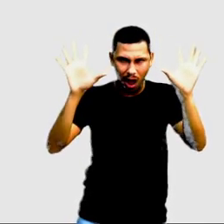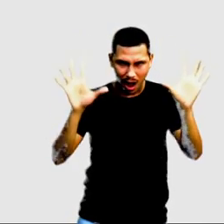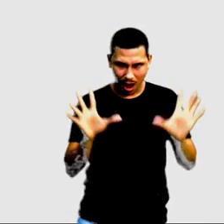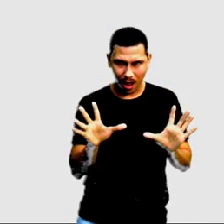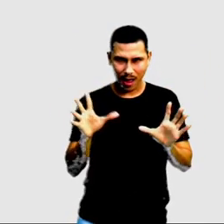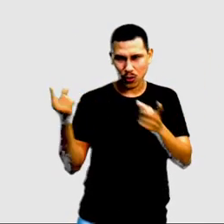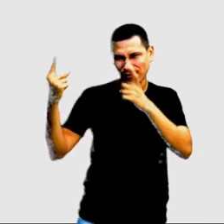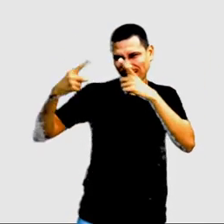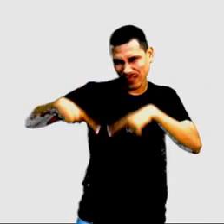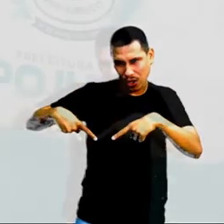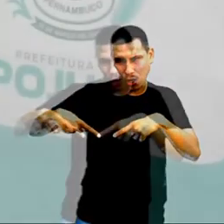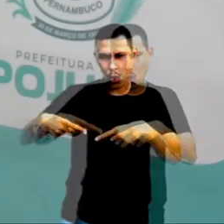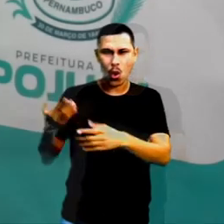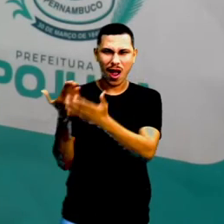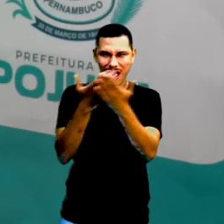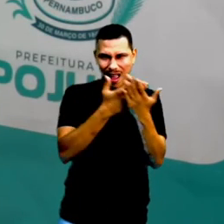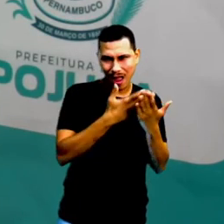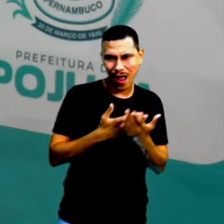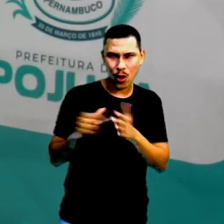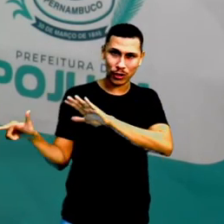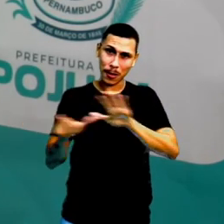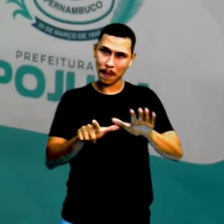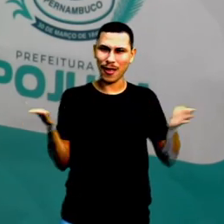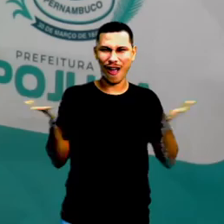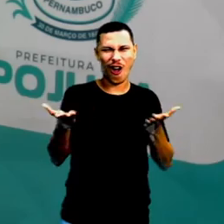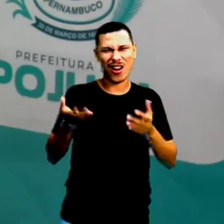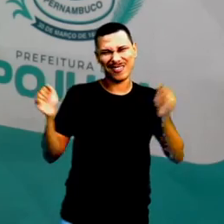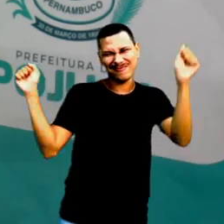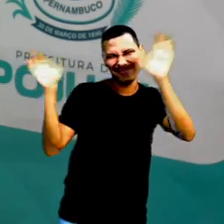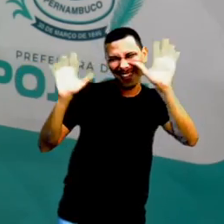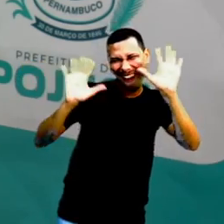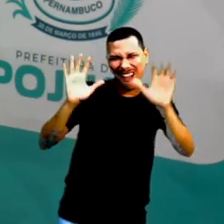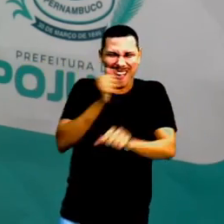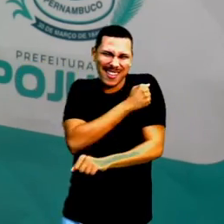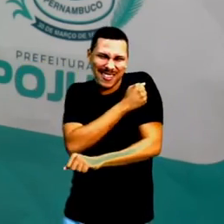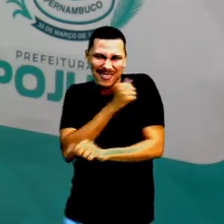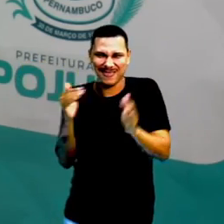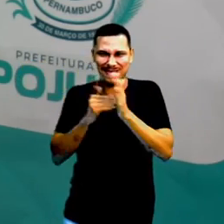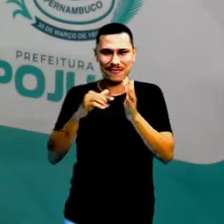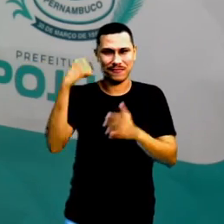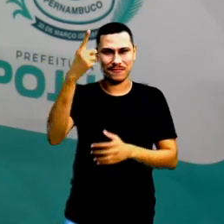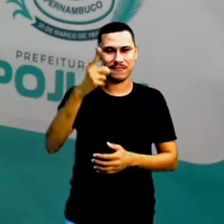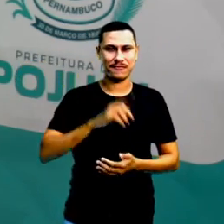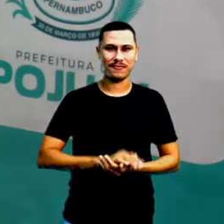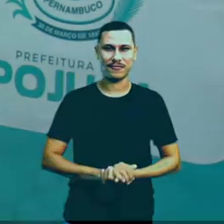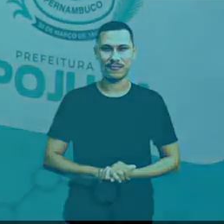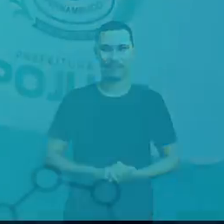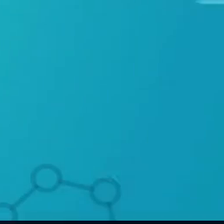desafio. E essa foi a nossa aula dessa semana. Bye bye, students! Até a próxima!